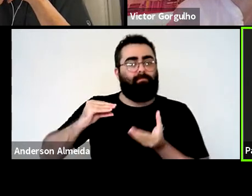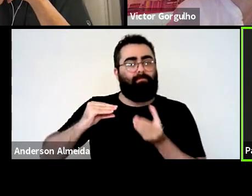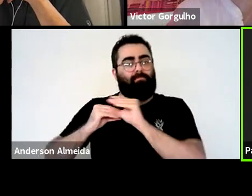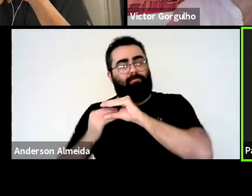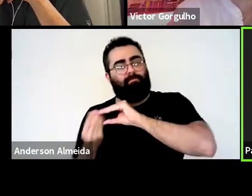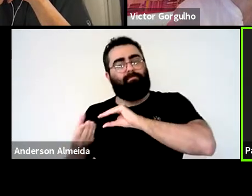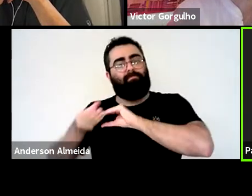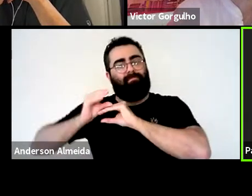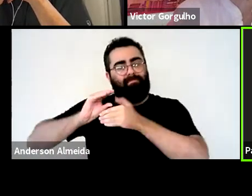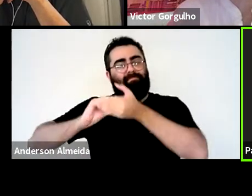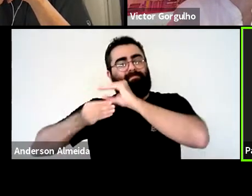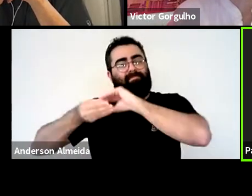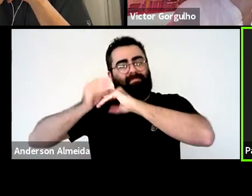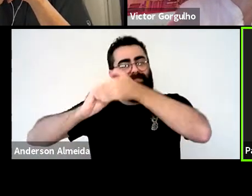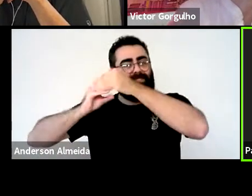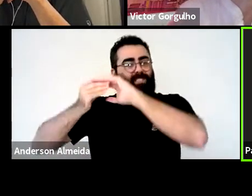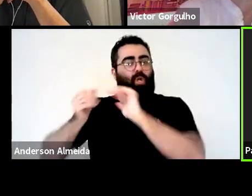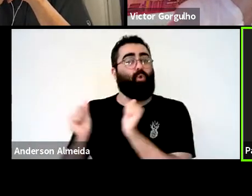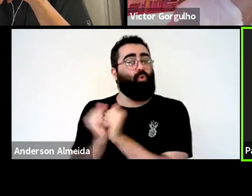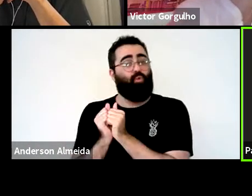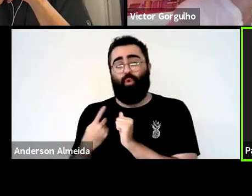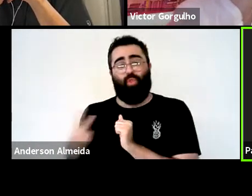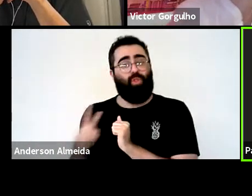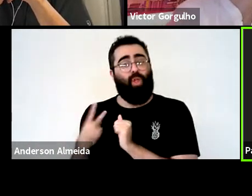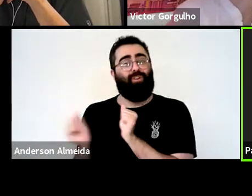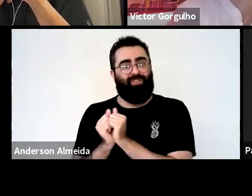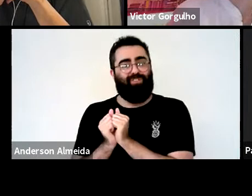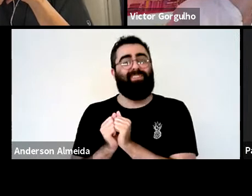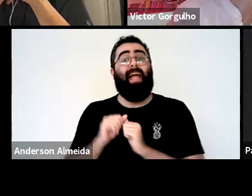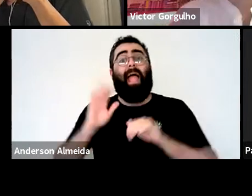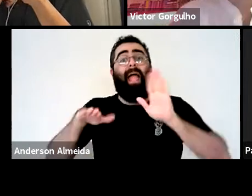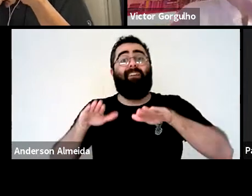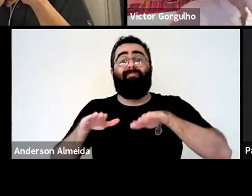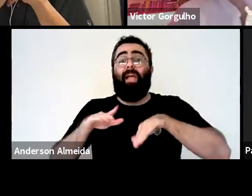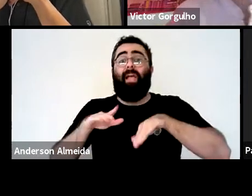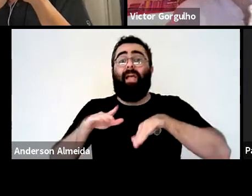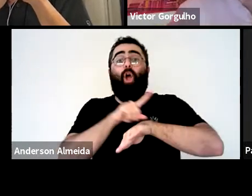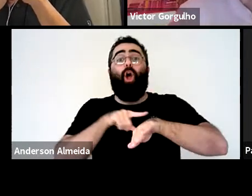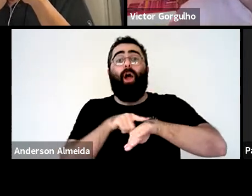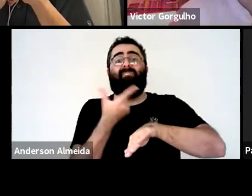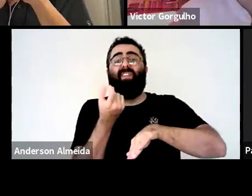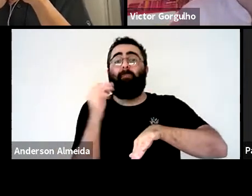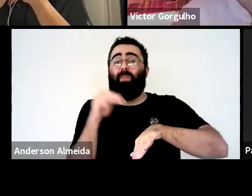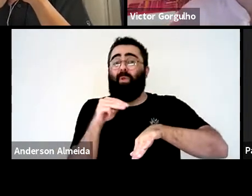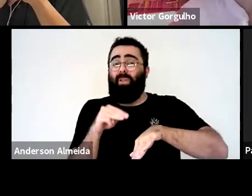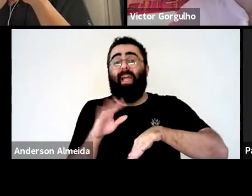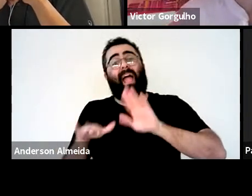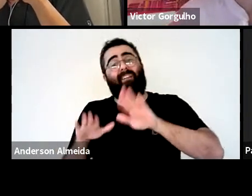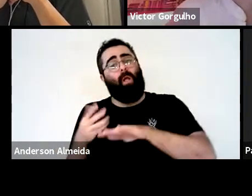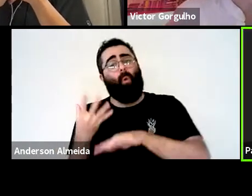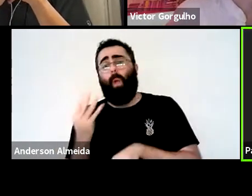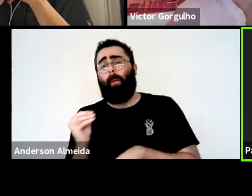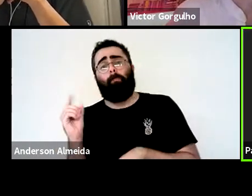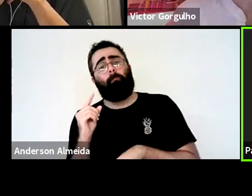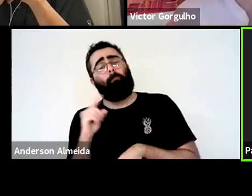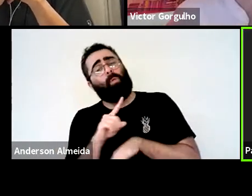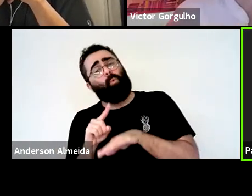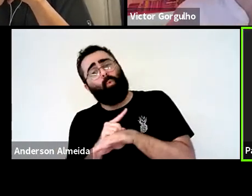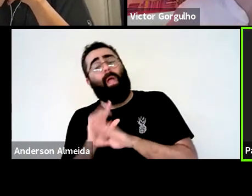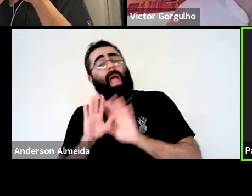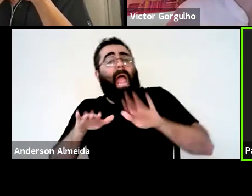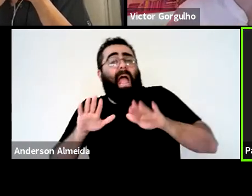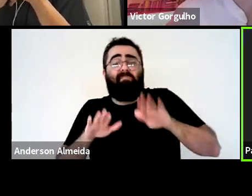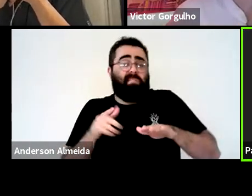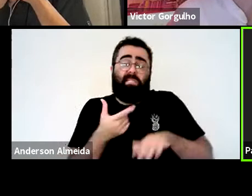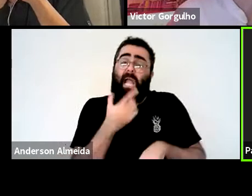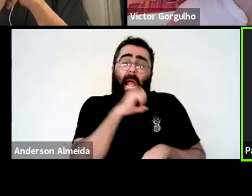dura 30 minutos, tem vezes que ele dura 40, e tem vezes que já durou 50 e já durou 20. Então,